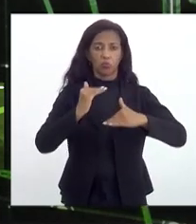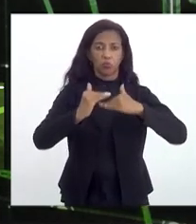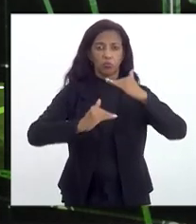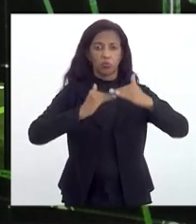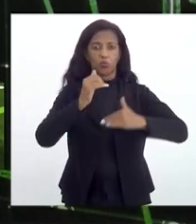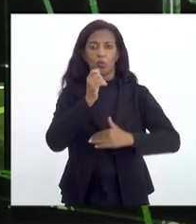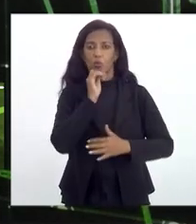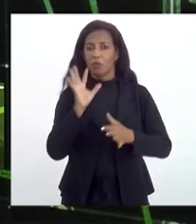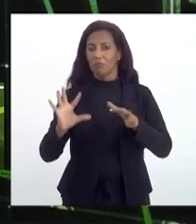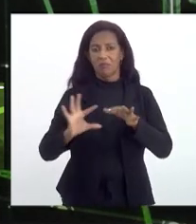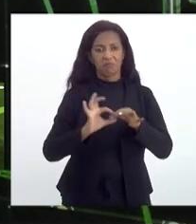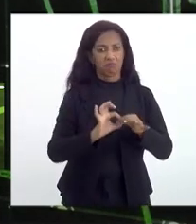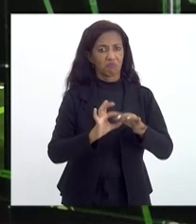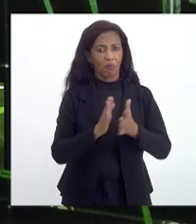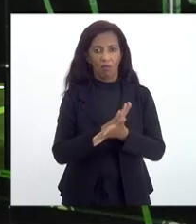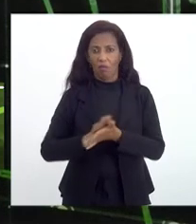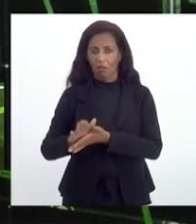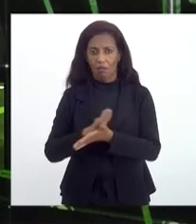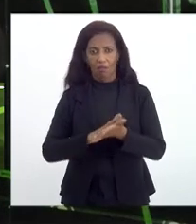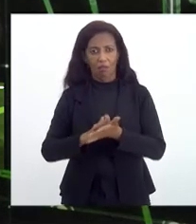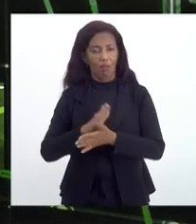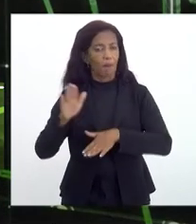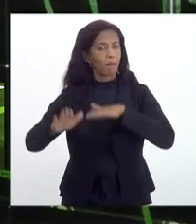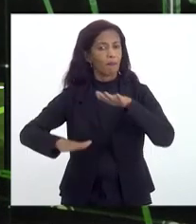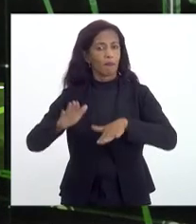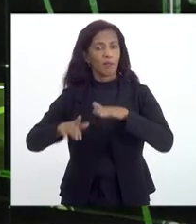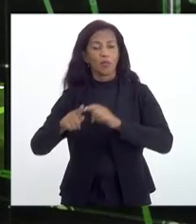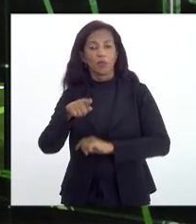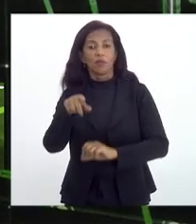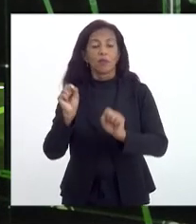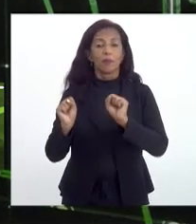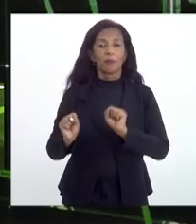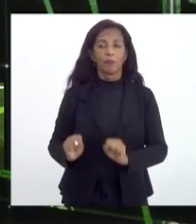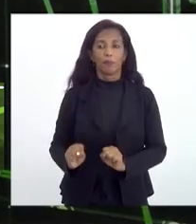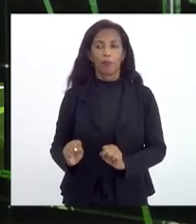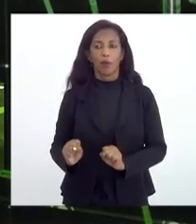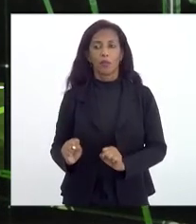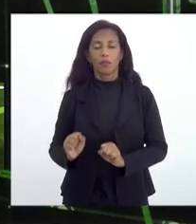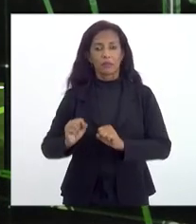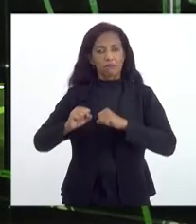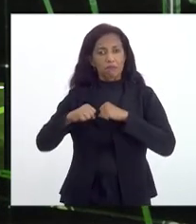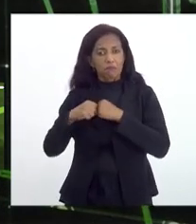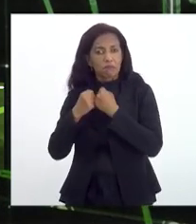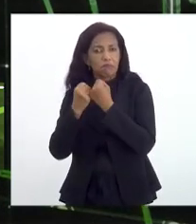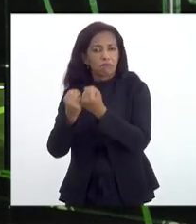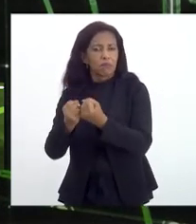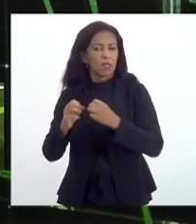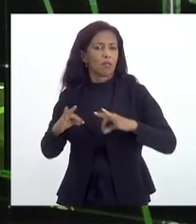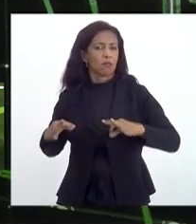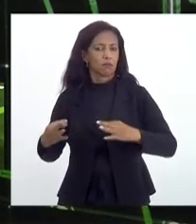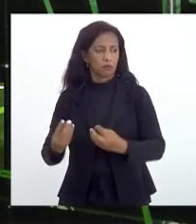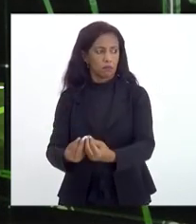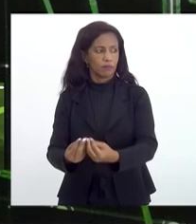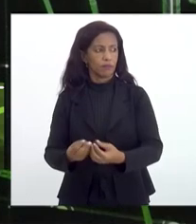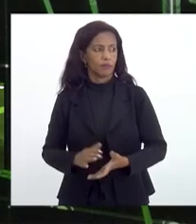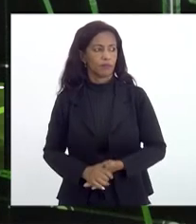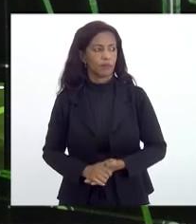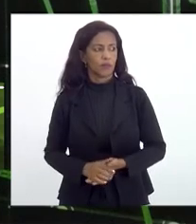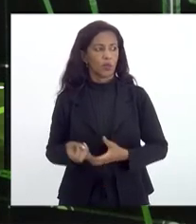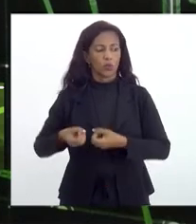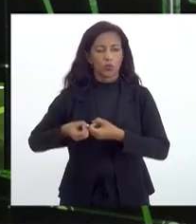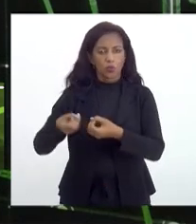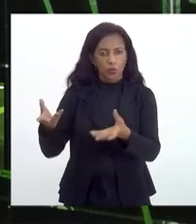ele não tem vinculação com a receita, ainda que você possa empenhar a totalidade das